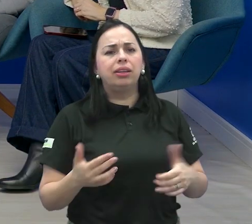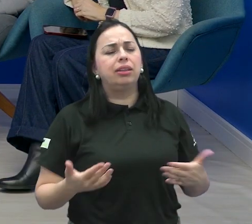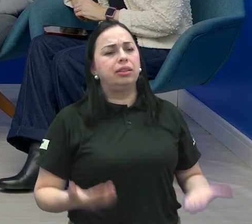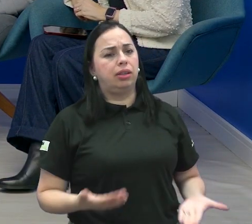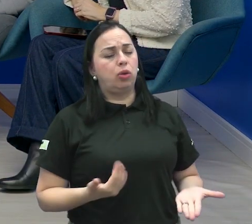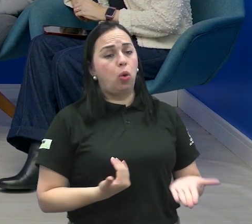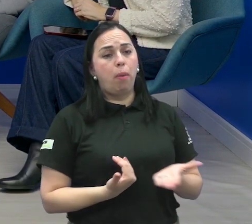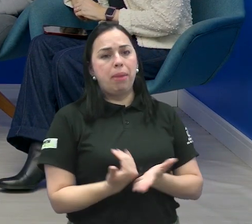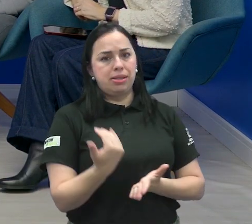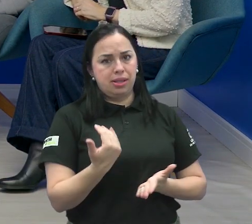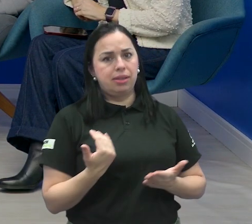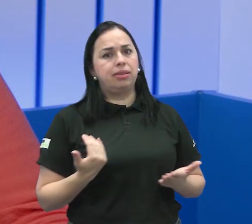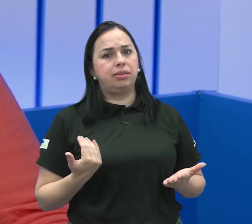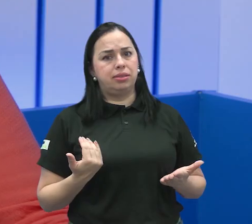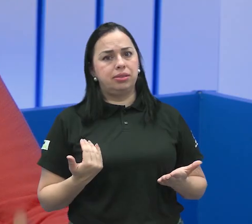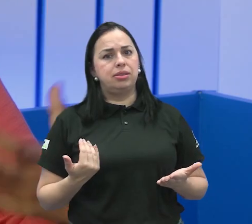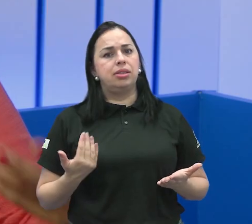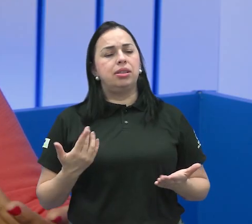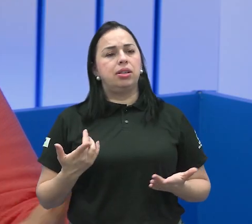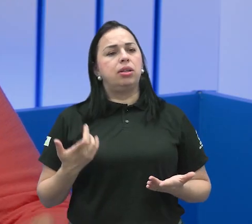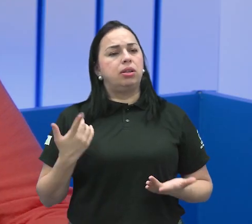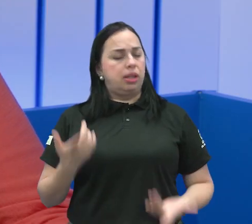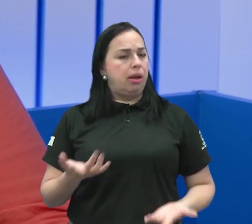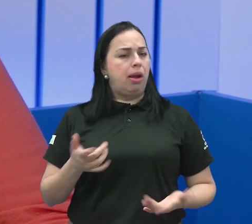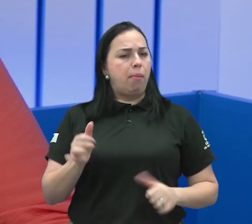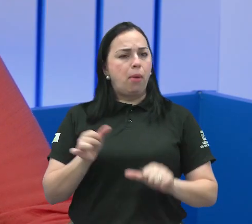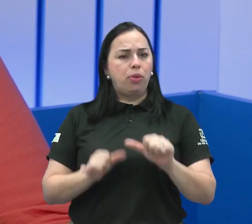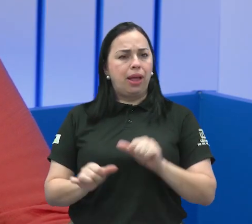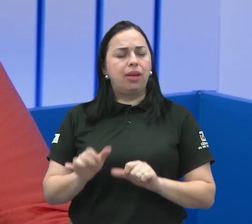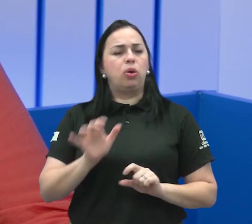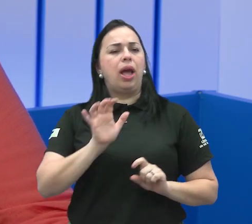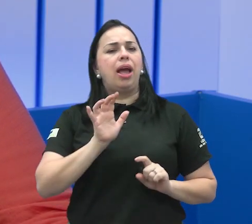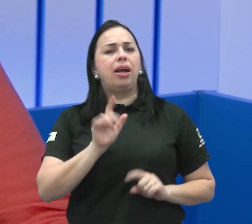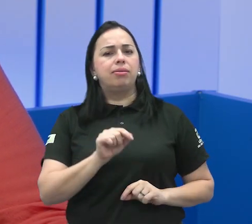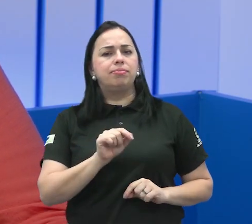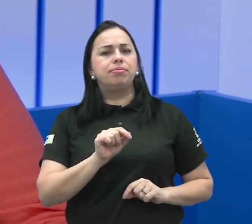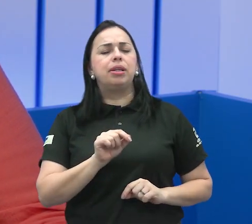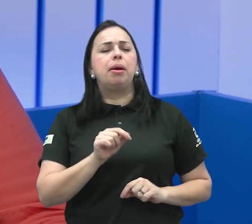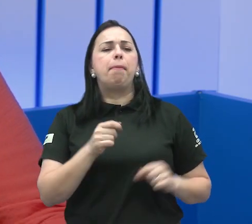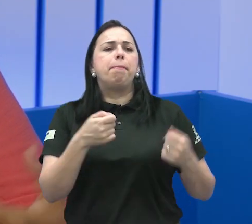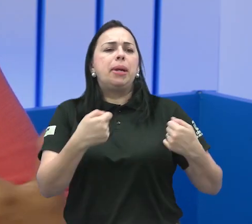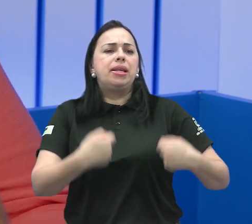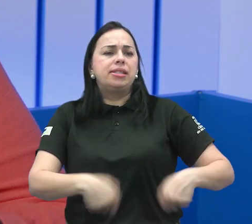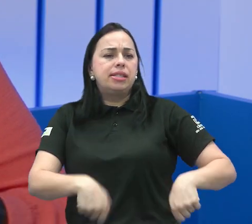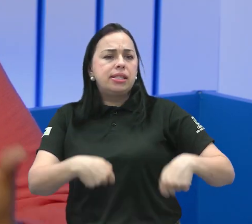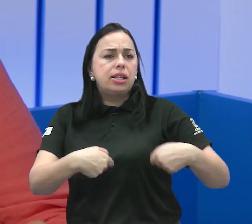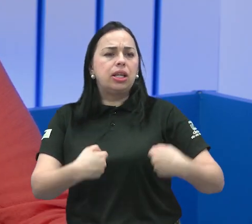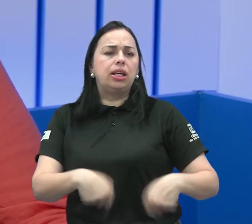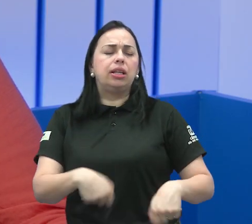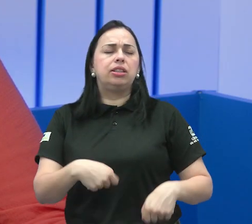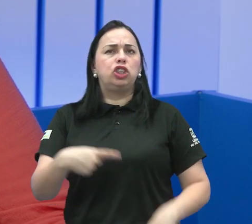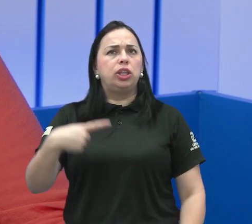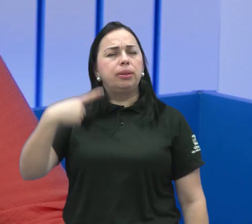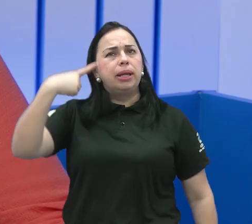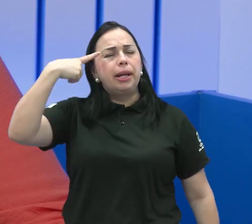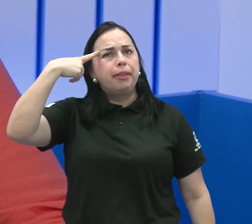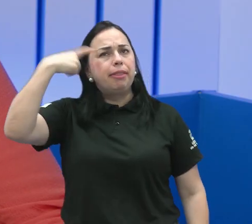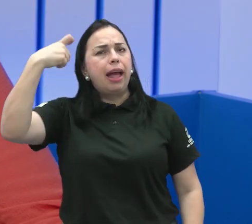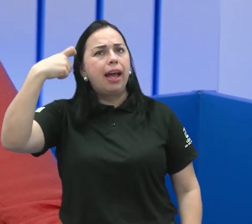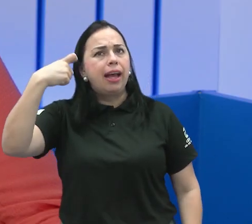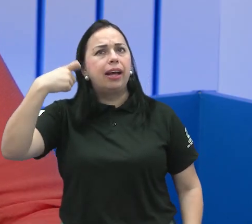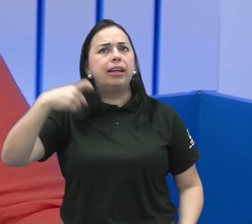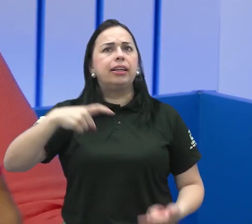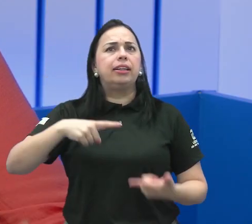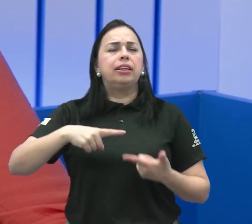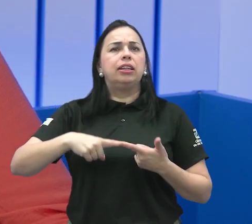exatamente. Eu acho que a gente começa mudando pelo mundo das ideias, né? Então, eu preciso de uma circulação maior das ideias,